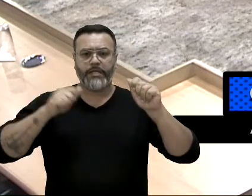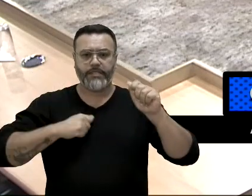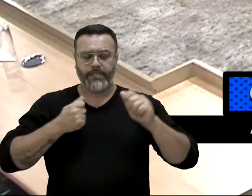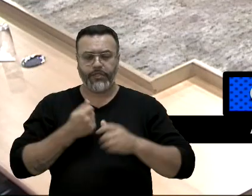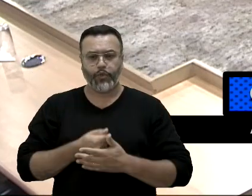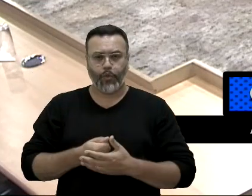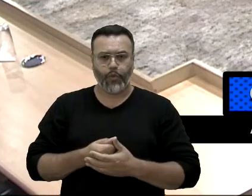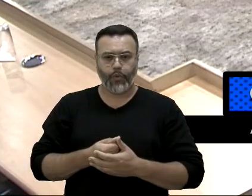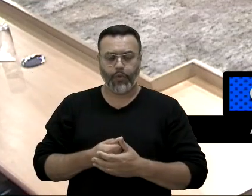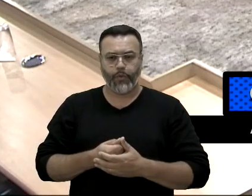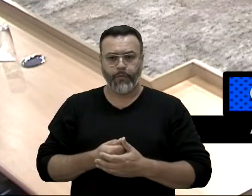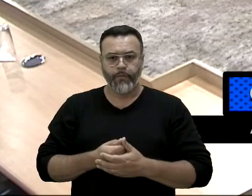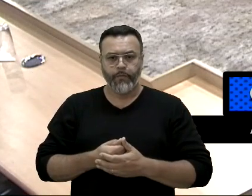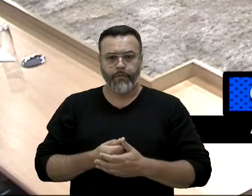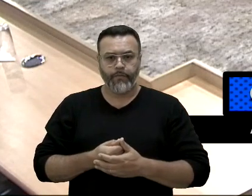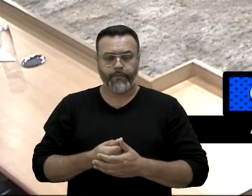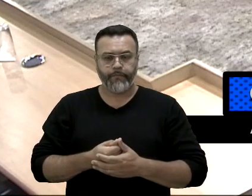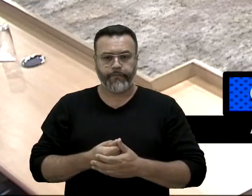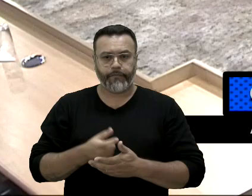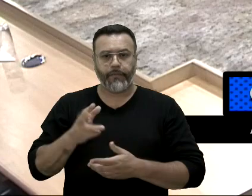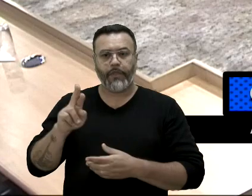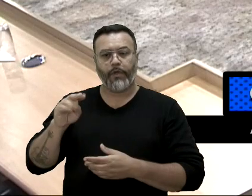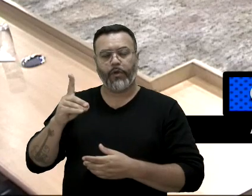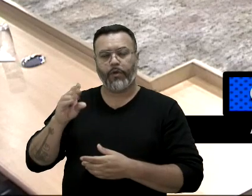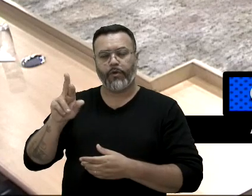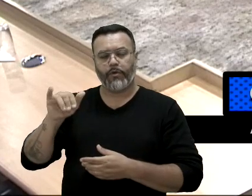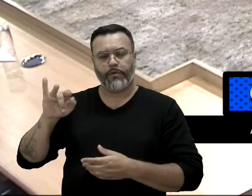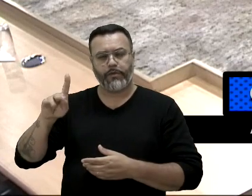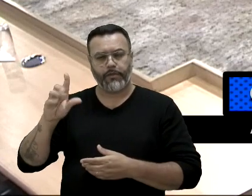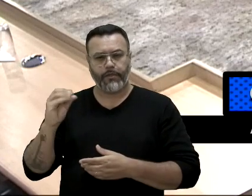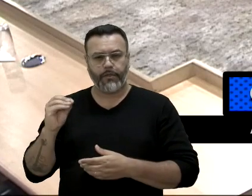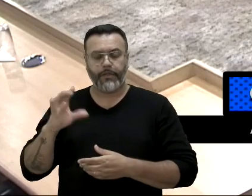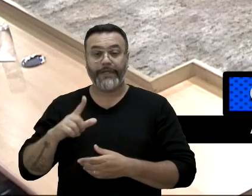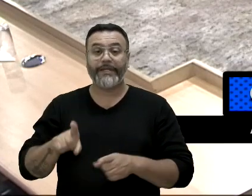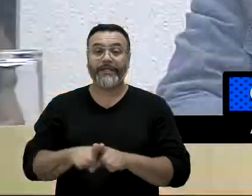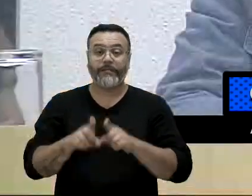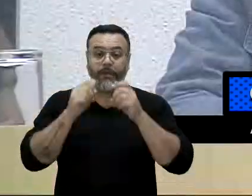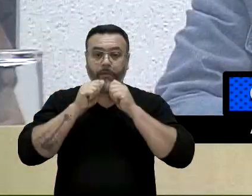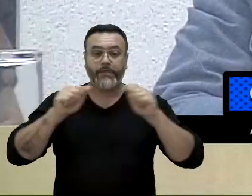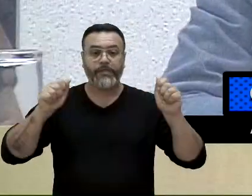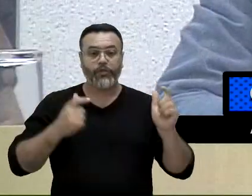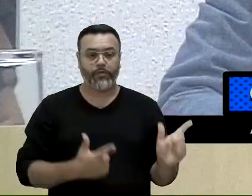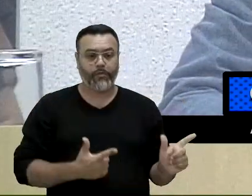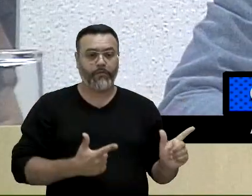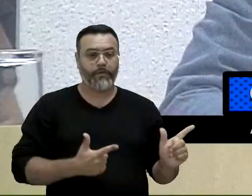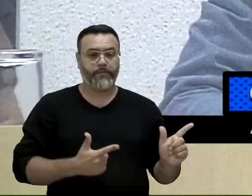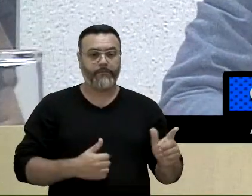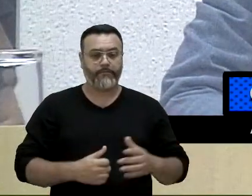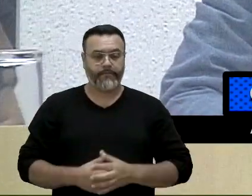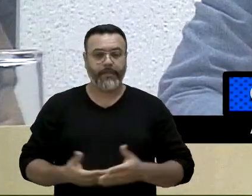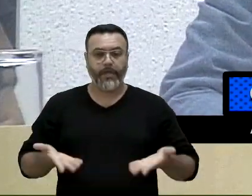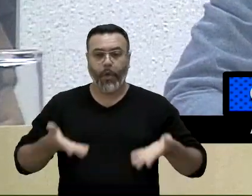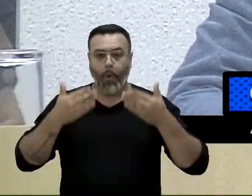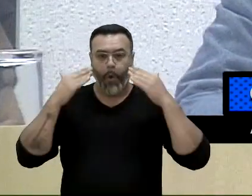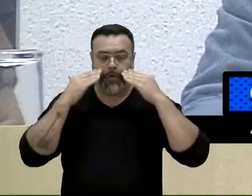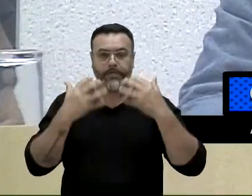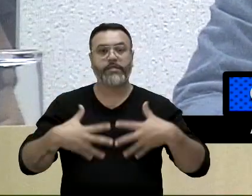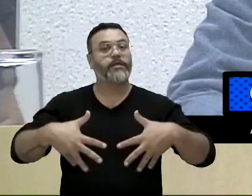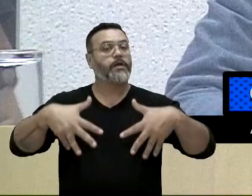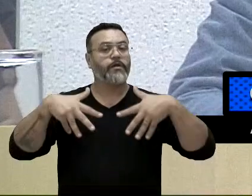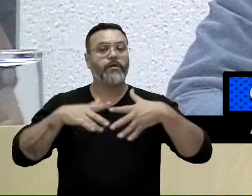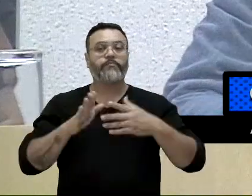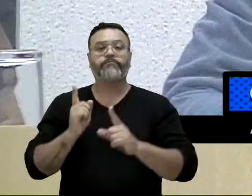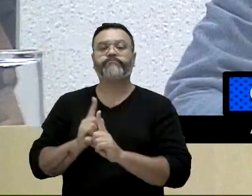vereador Richardson, e Fernando Rodrigues, assessor do vereador Alberto Barreto. Nessa audiência, acompanharemos o